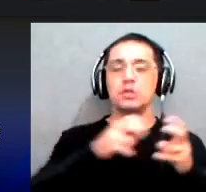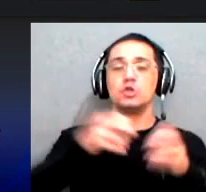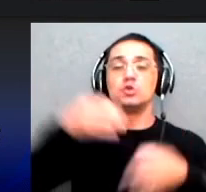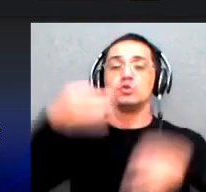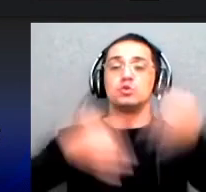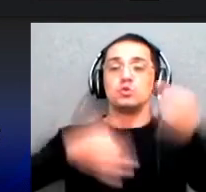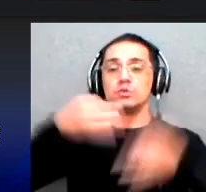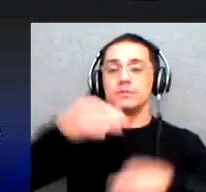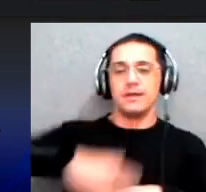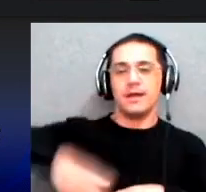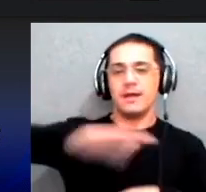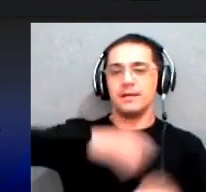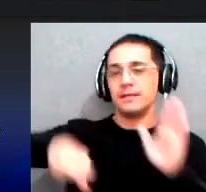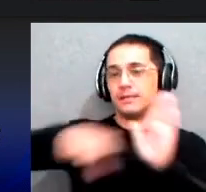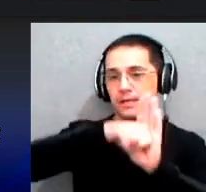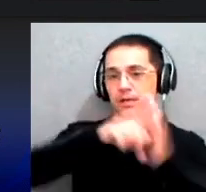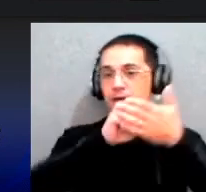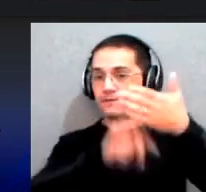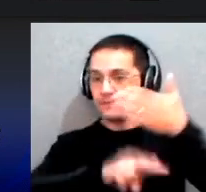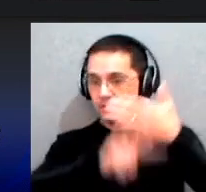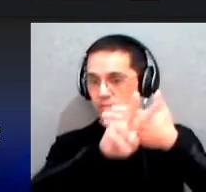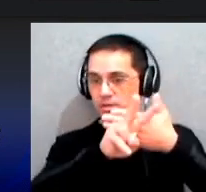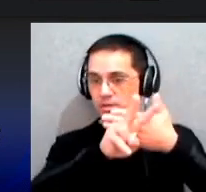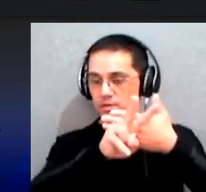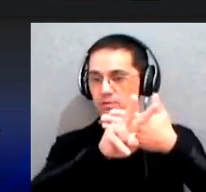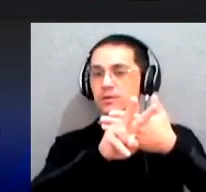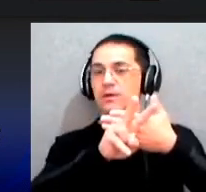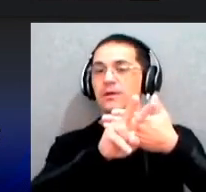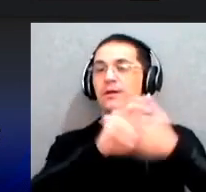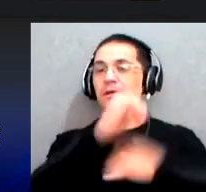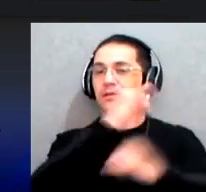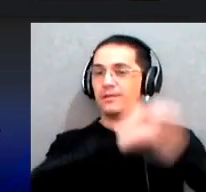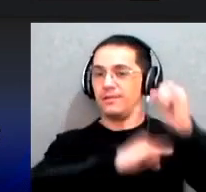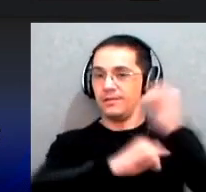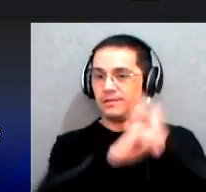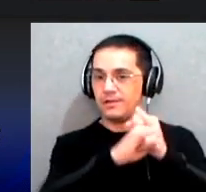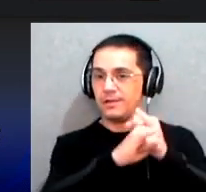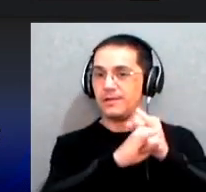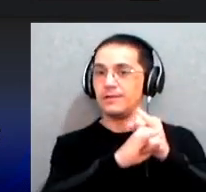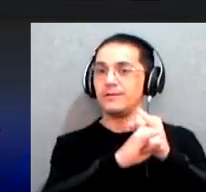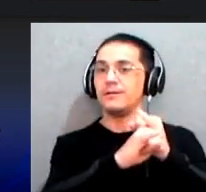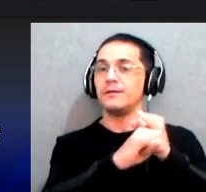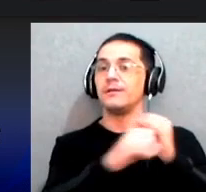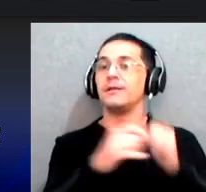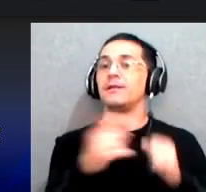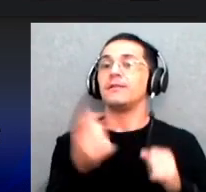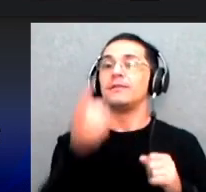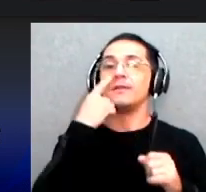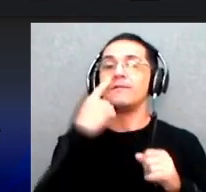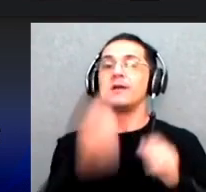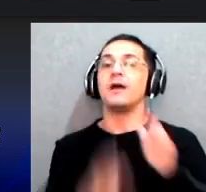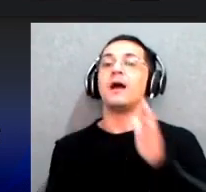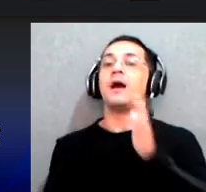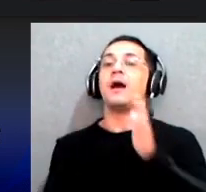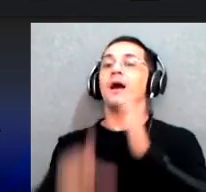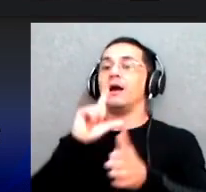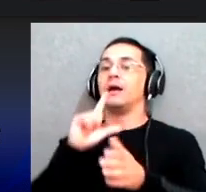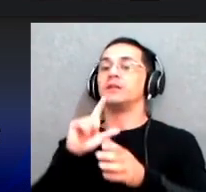está relacionada efetivamente à concretude da voz cidadã. Não por acaso o